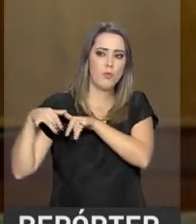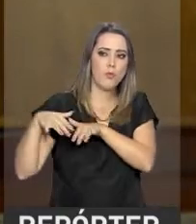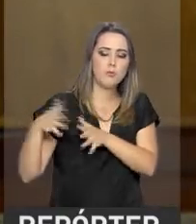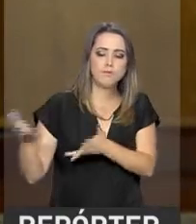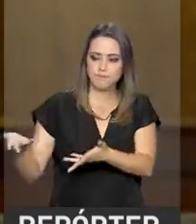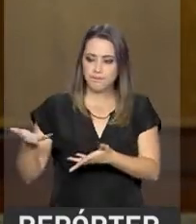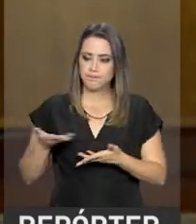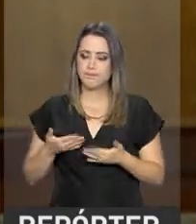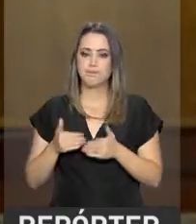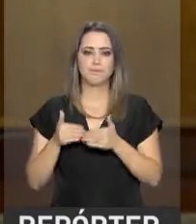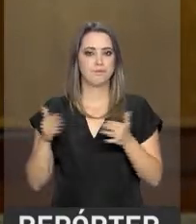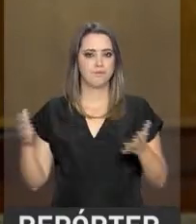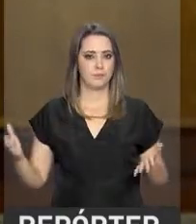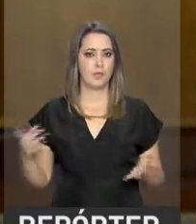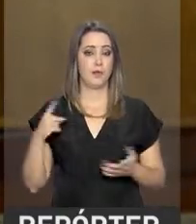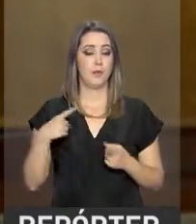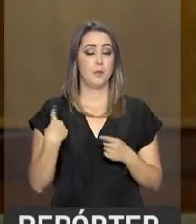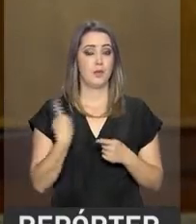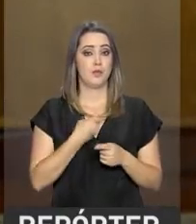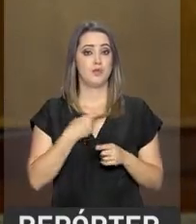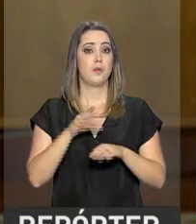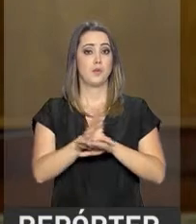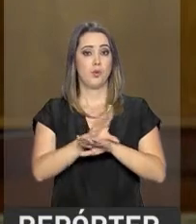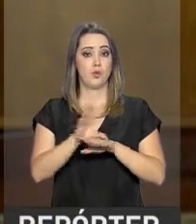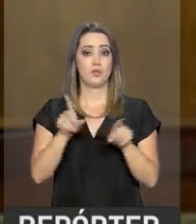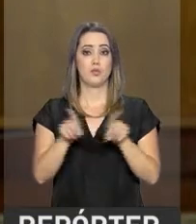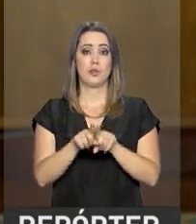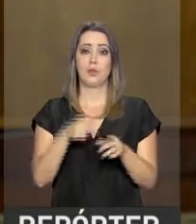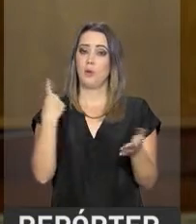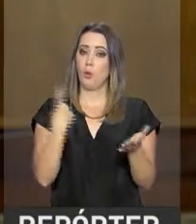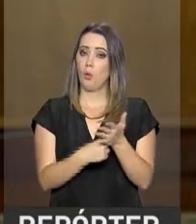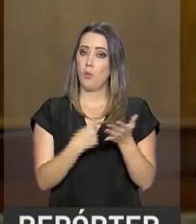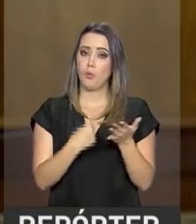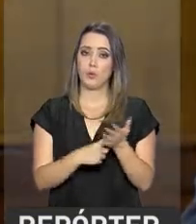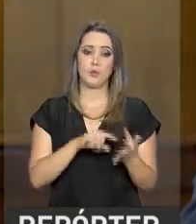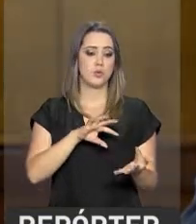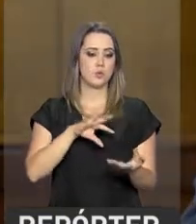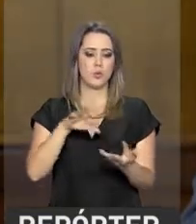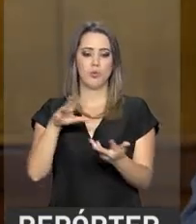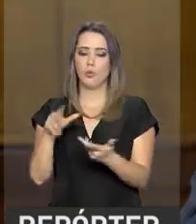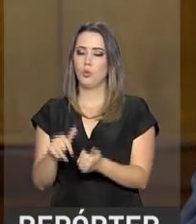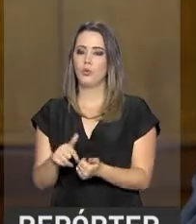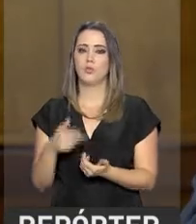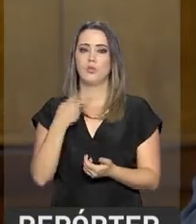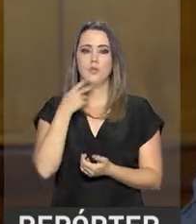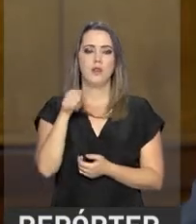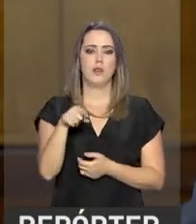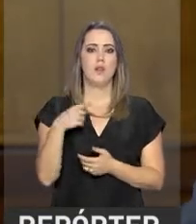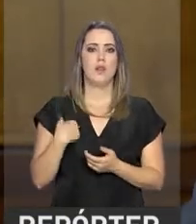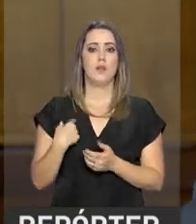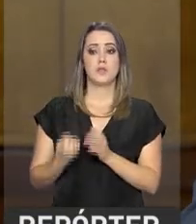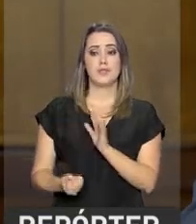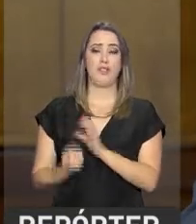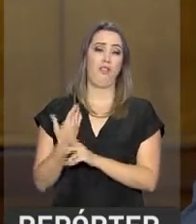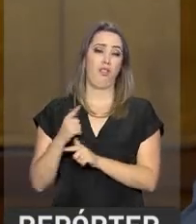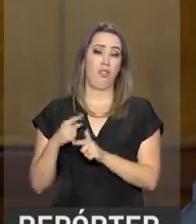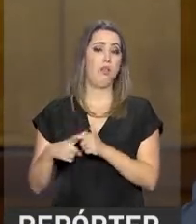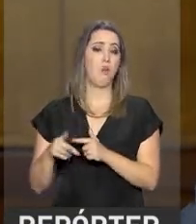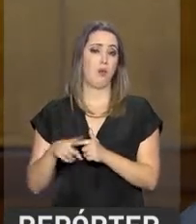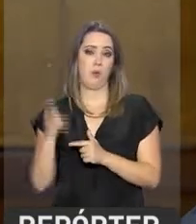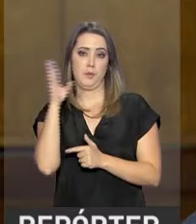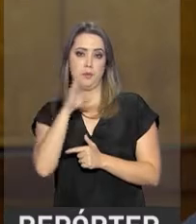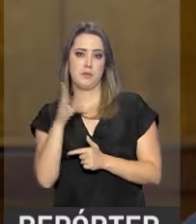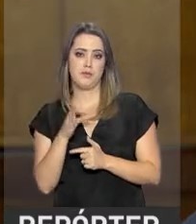tratados internacionais que nós firmamos é de acolher refugiados agora se você está criando problemas para o brasil